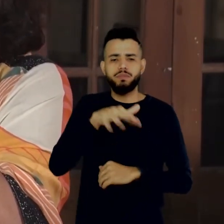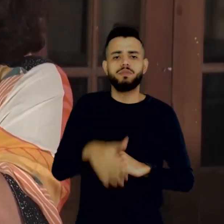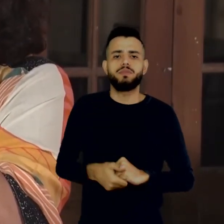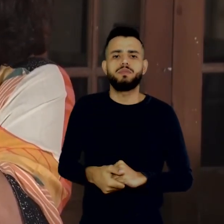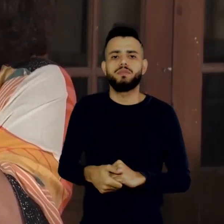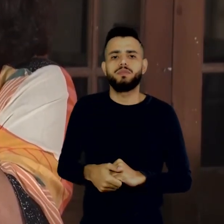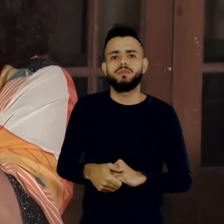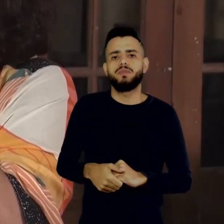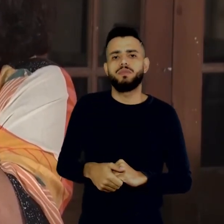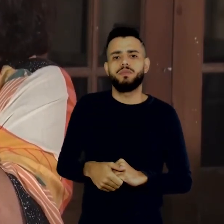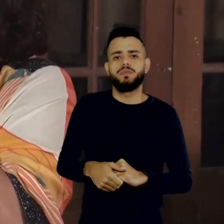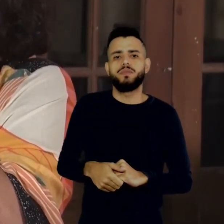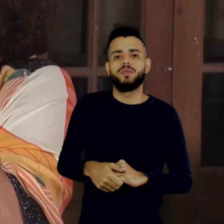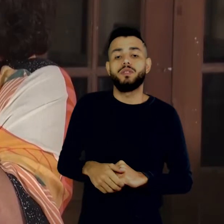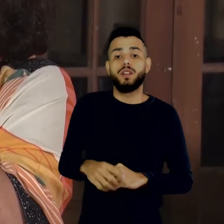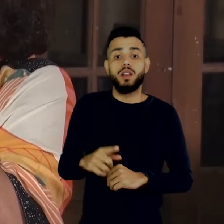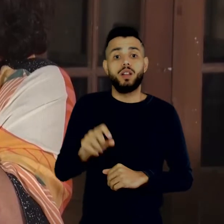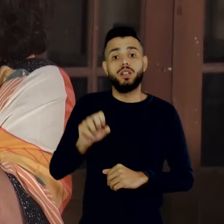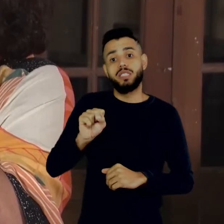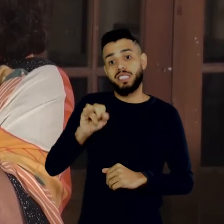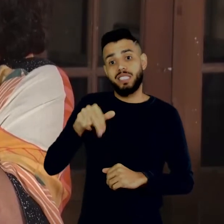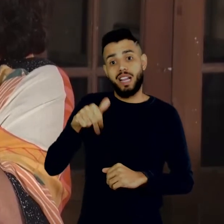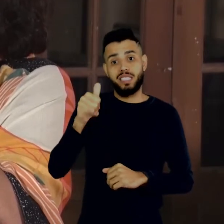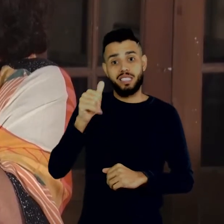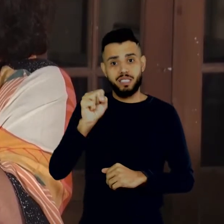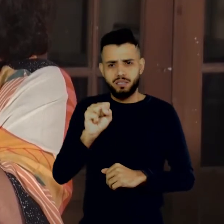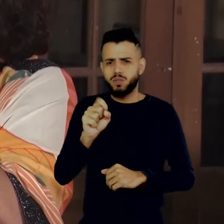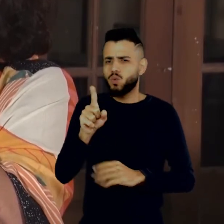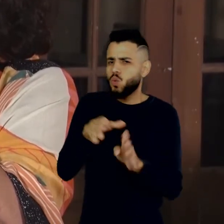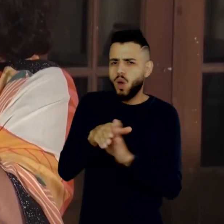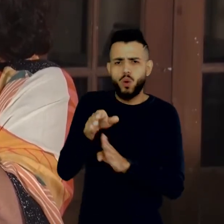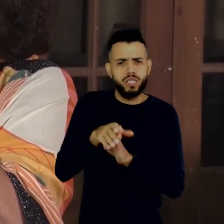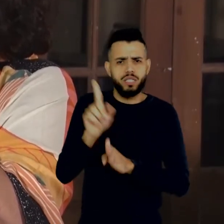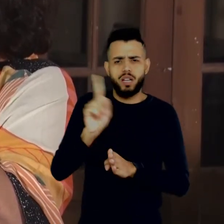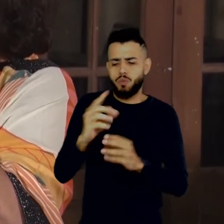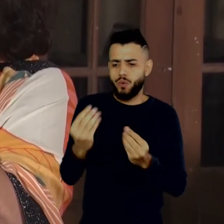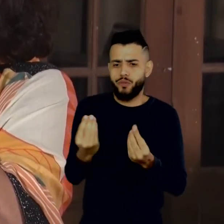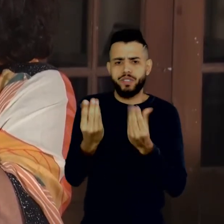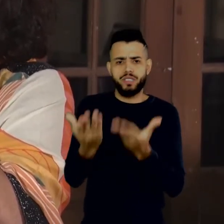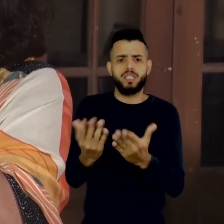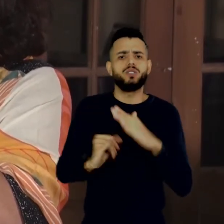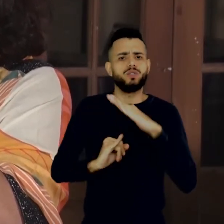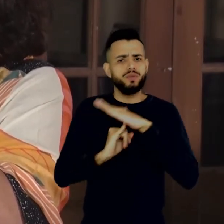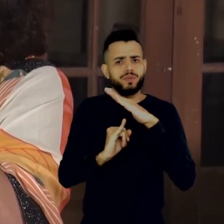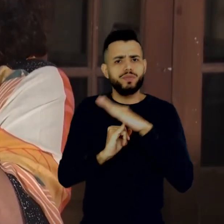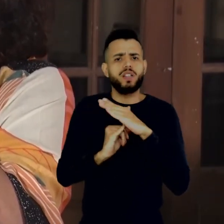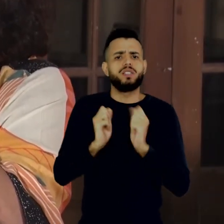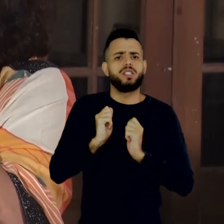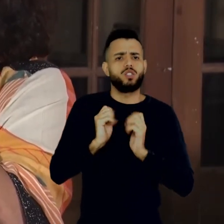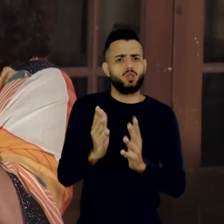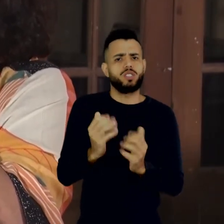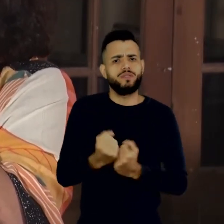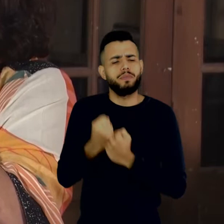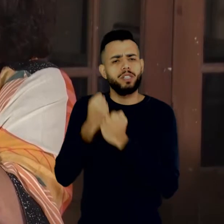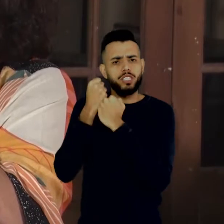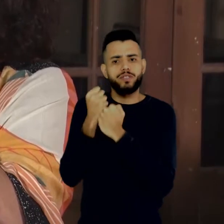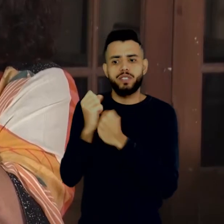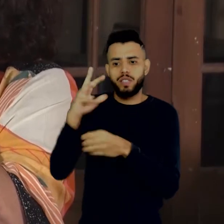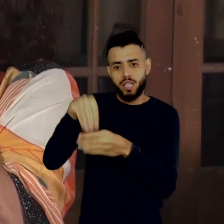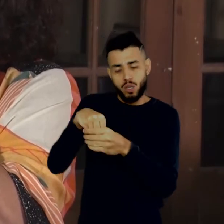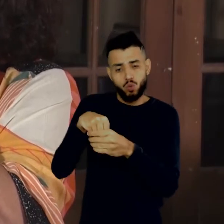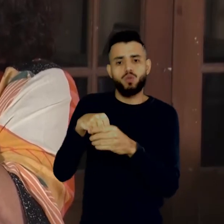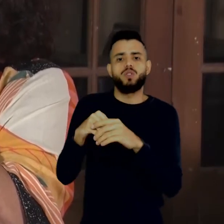O SINAIS não é orientado para favorecer a institucionalização das ações afirmativas nas